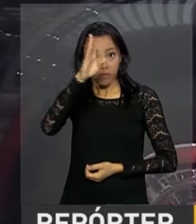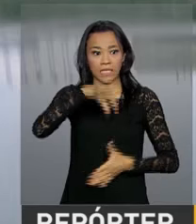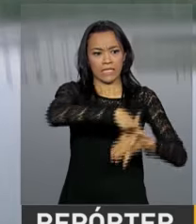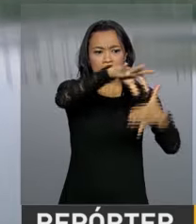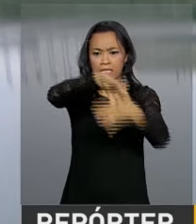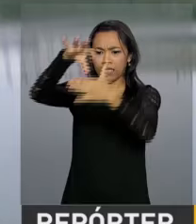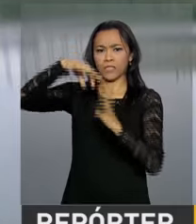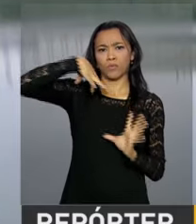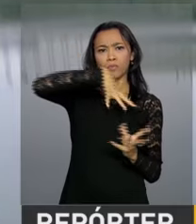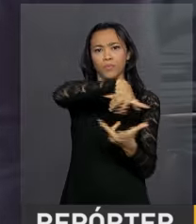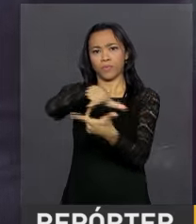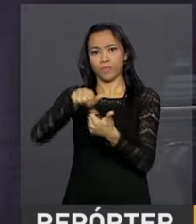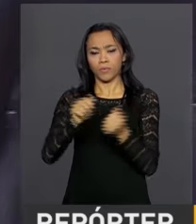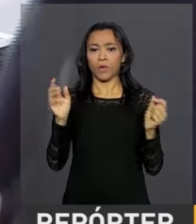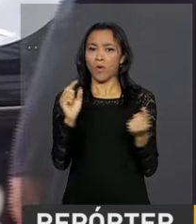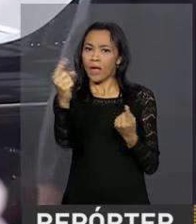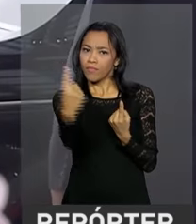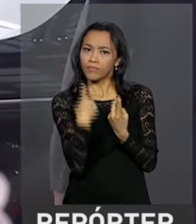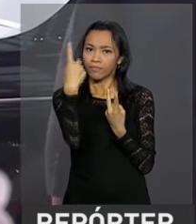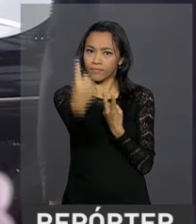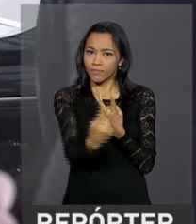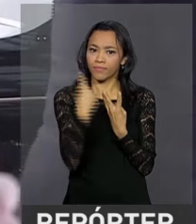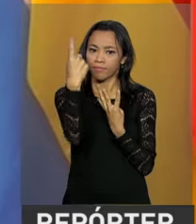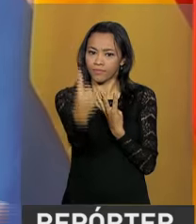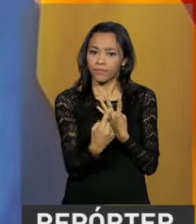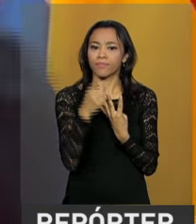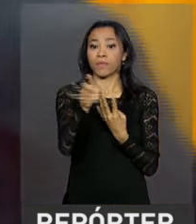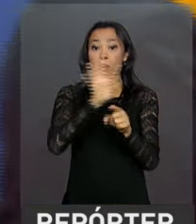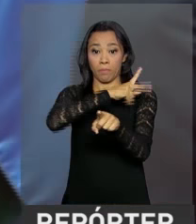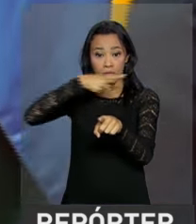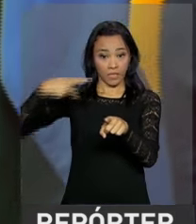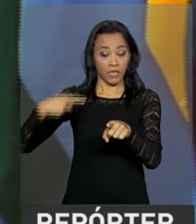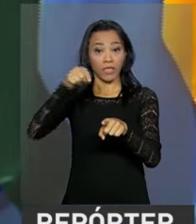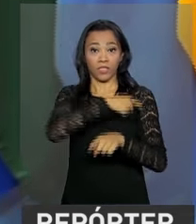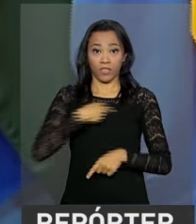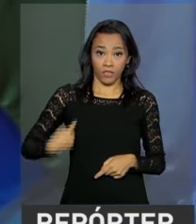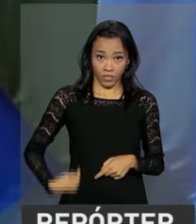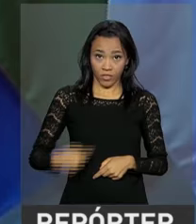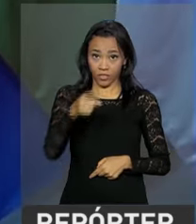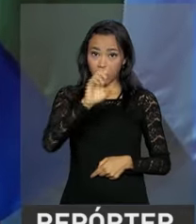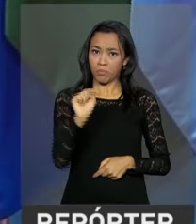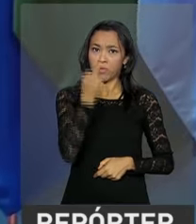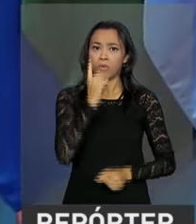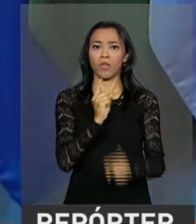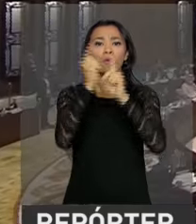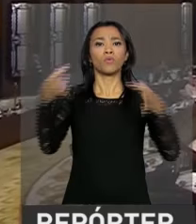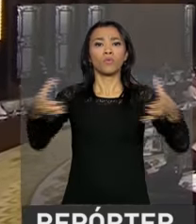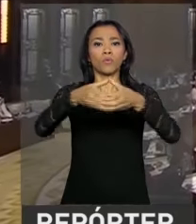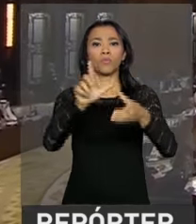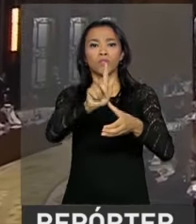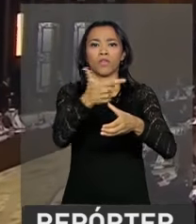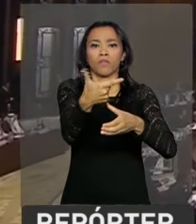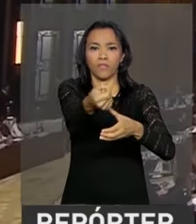do planeta foram recebidos um a um pelo anfitrião, o presidente chinês, no primeiro dia da cúpula do G20.